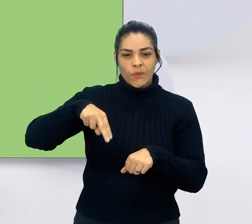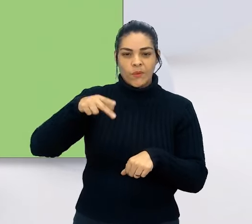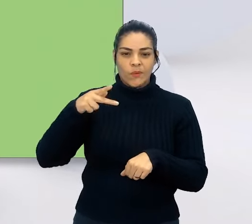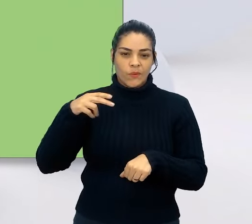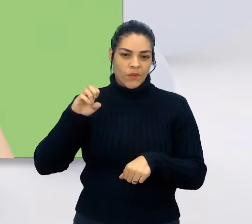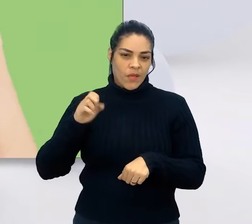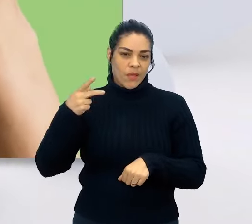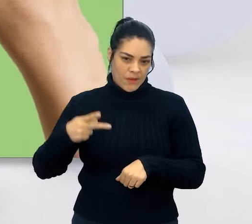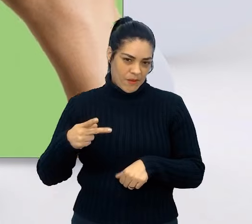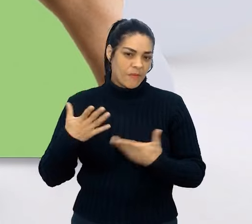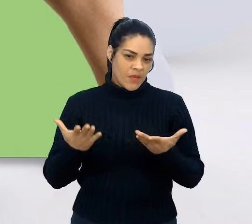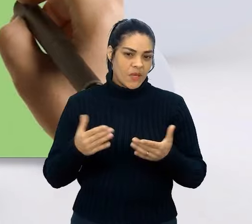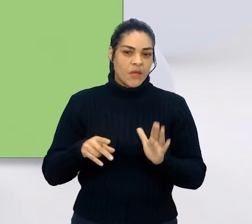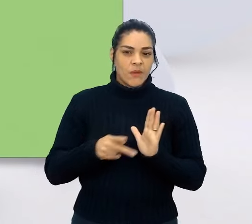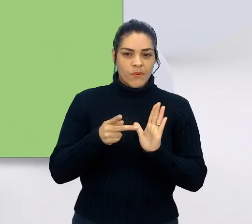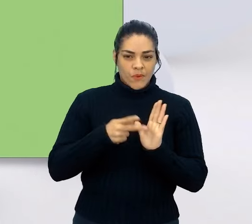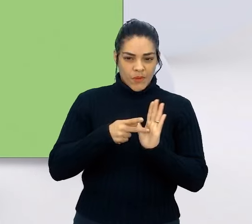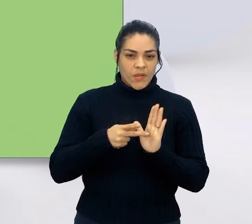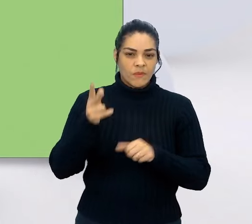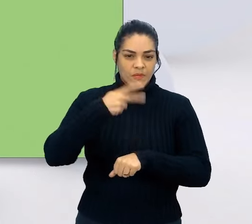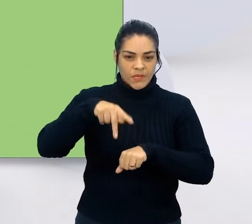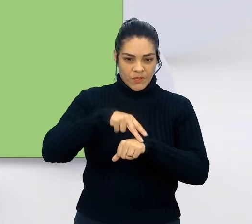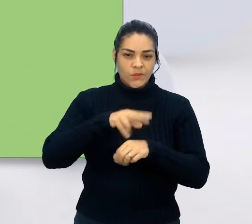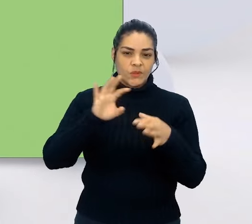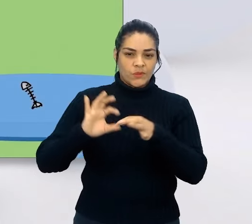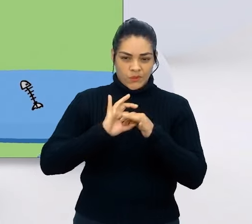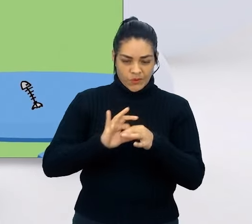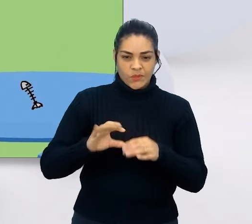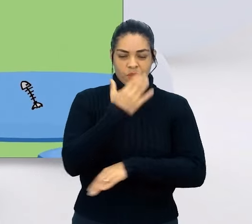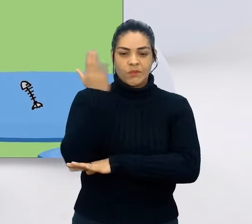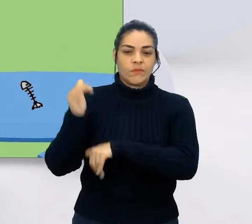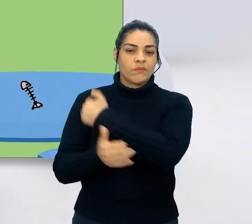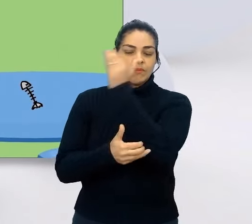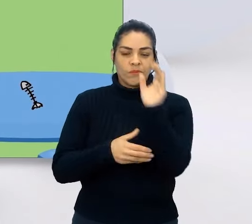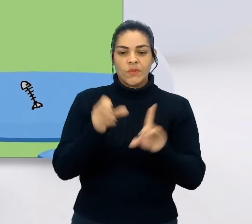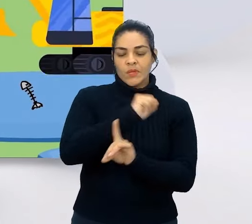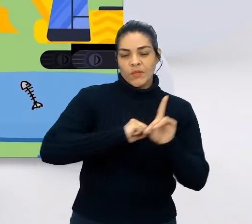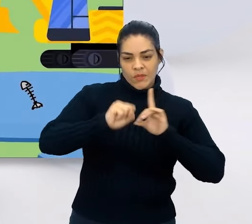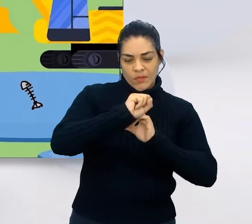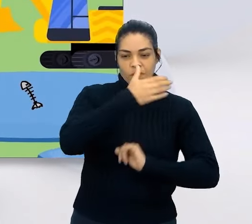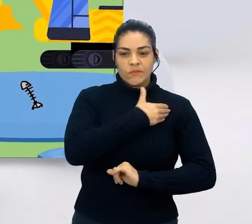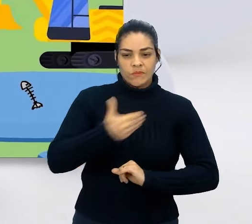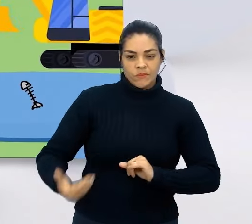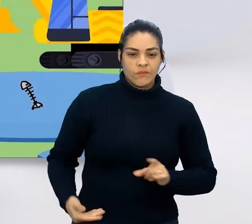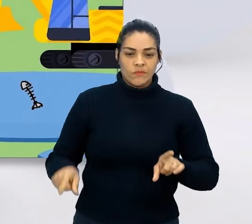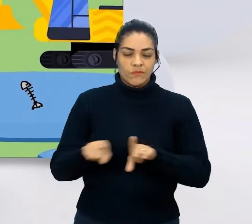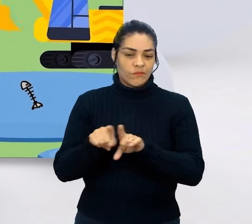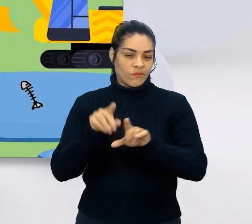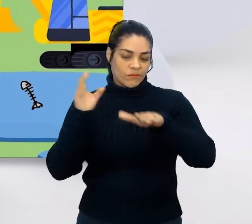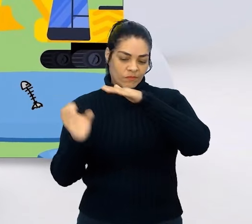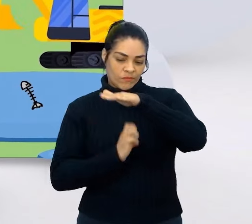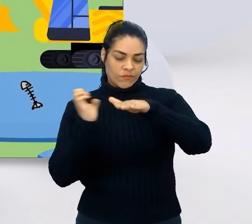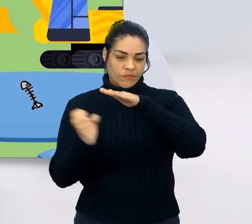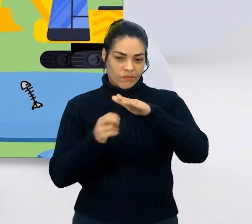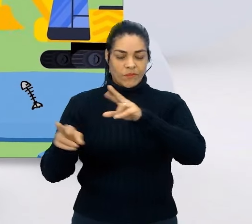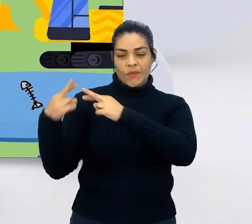Programa das Nações Unidas para o Meio Ambiente, nasceram da cobrança da sociedade aos governantes e empresas, quanto às